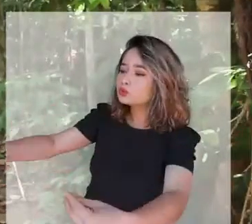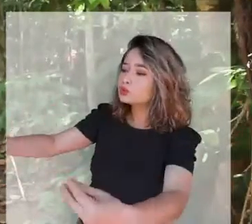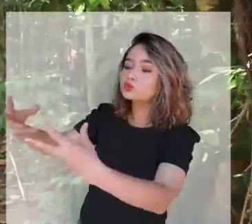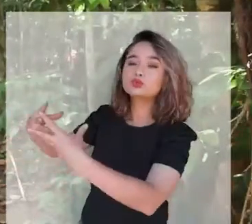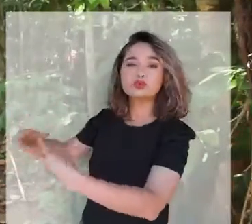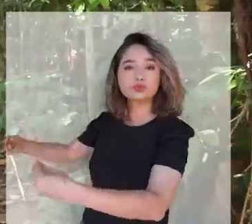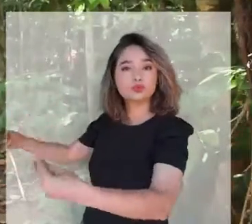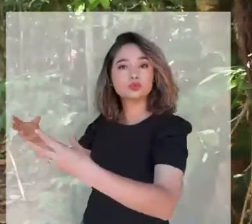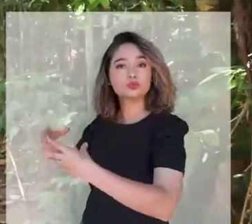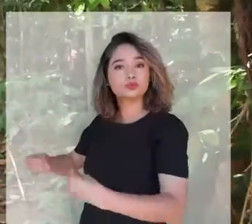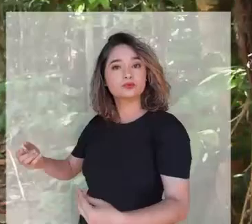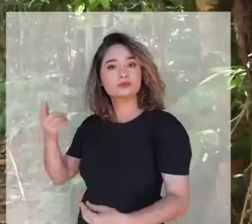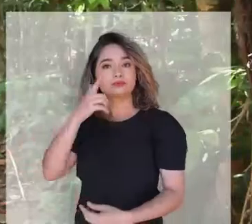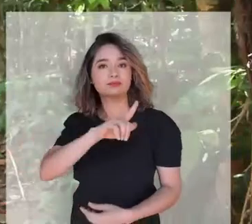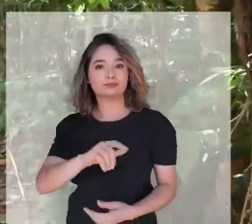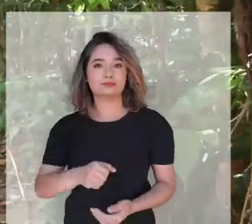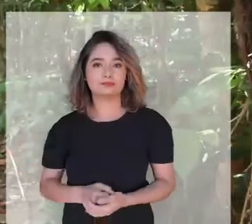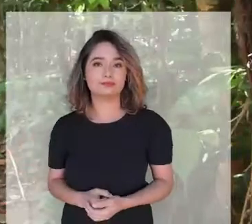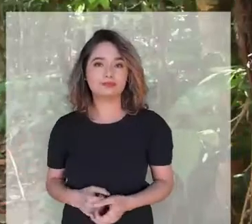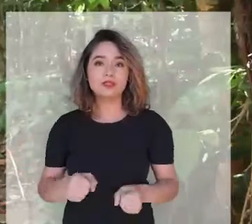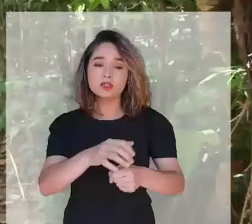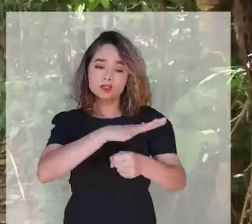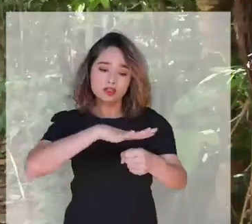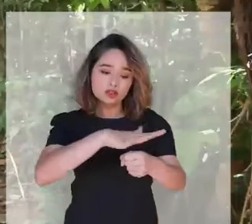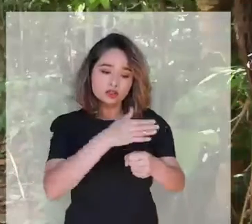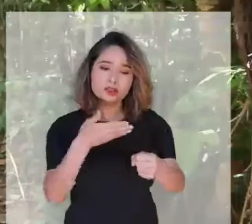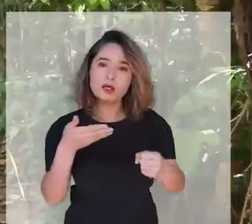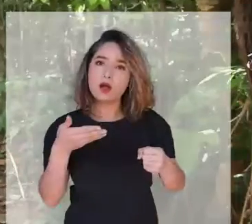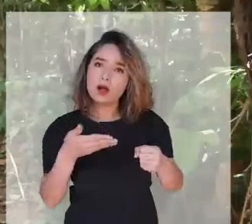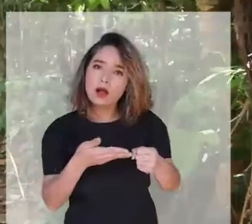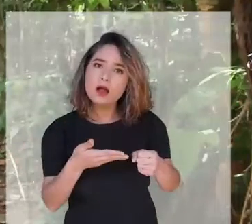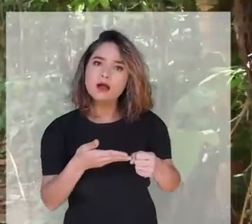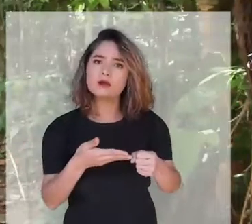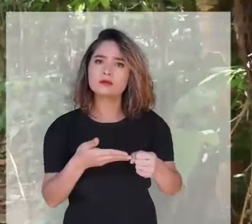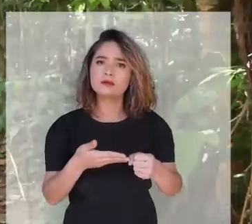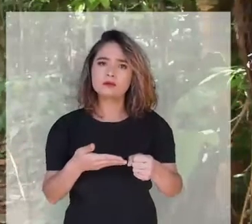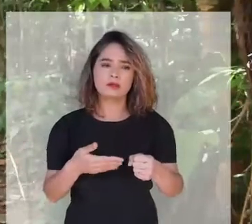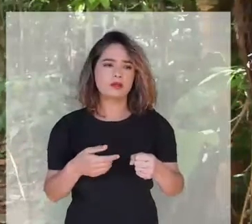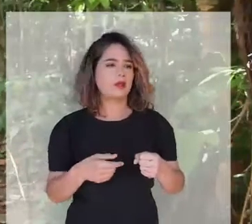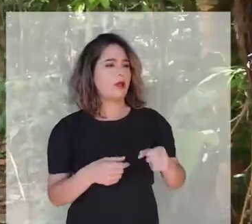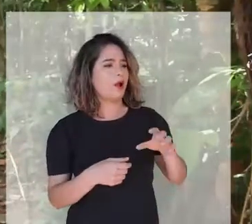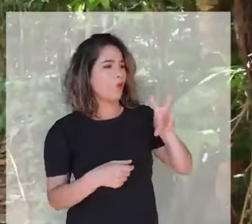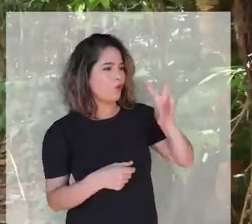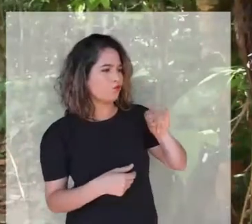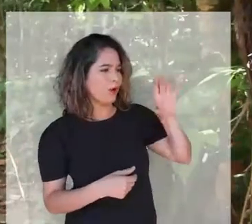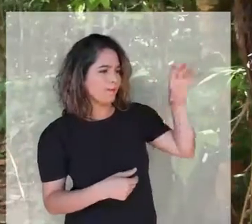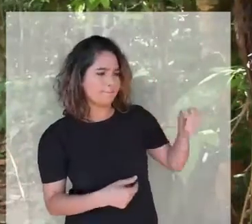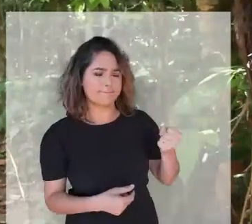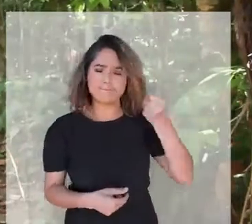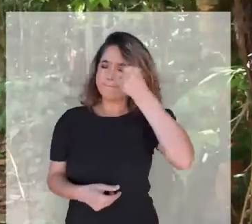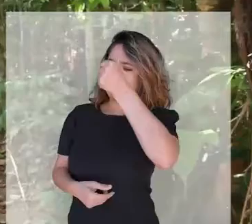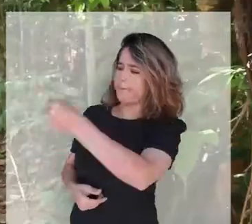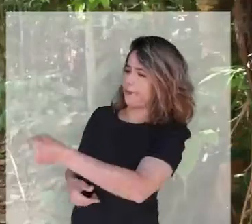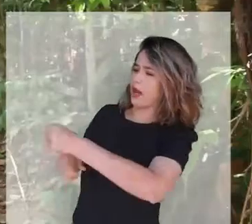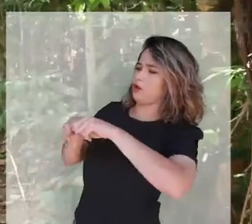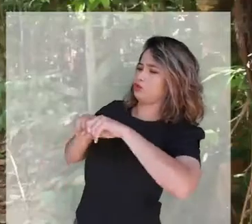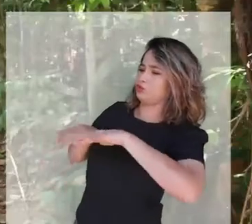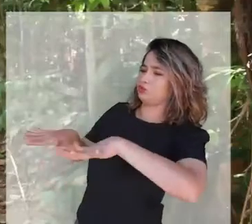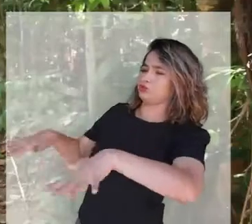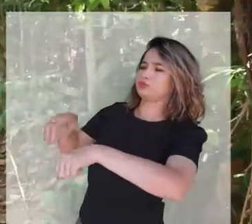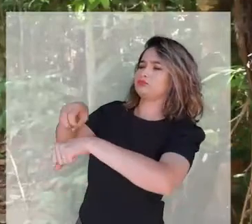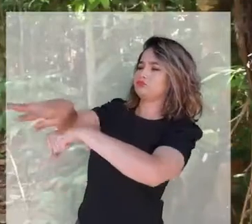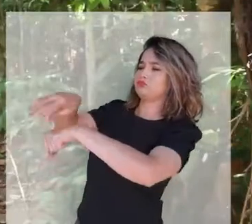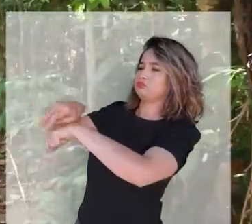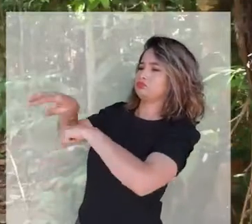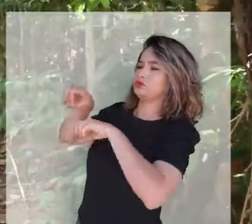comunidade, Porque aí seria uma relação de somente um agente social. A